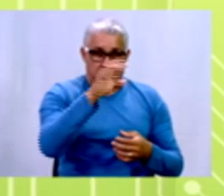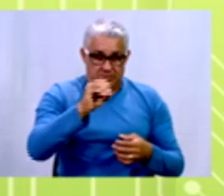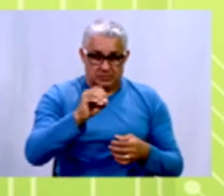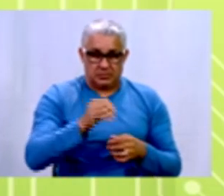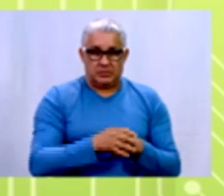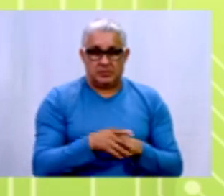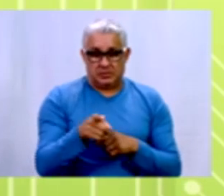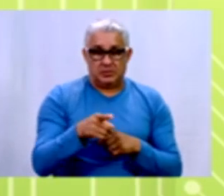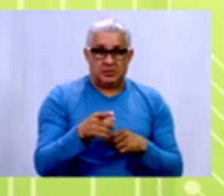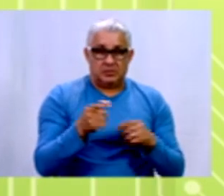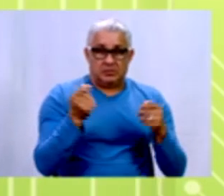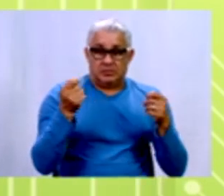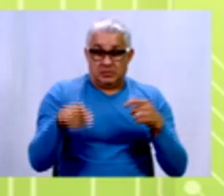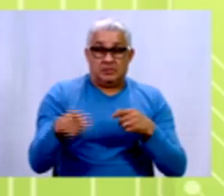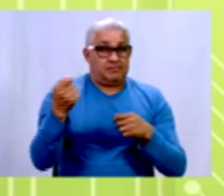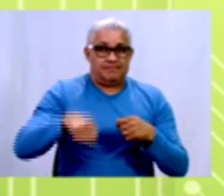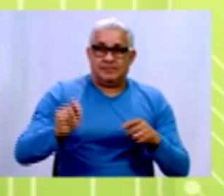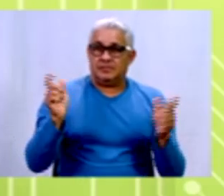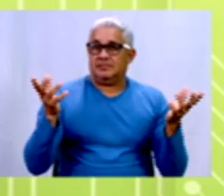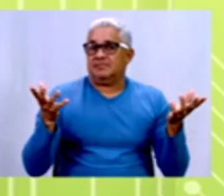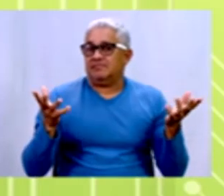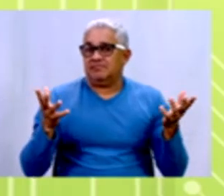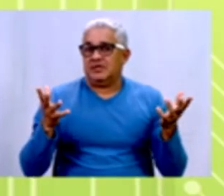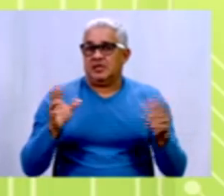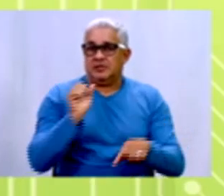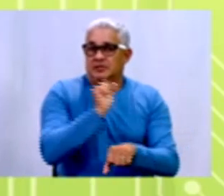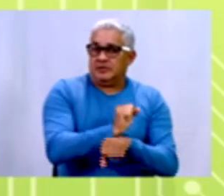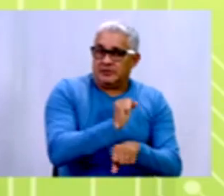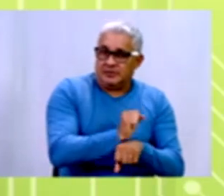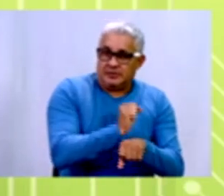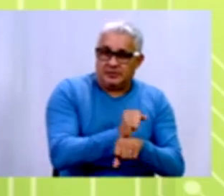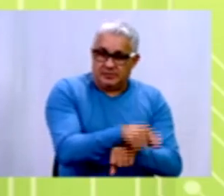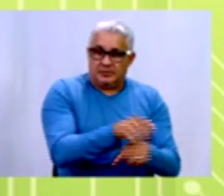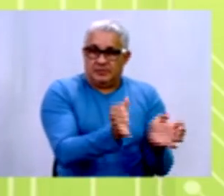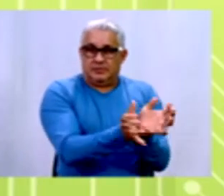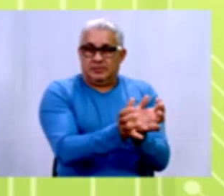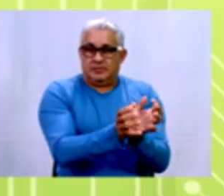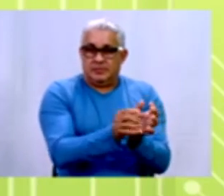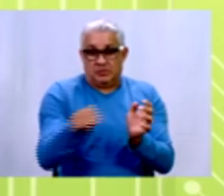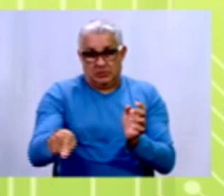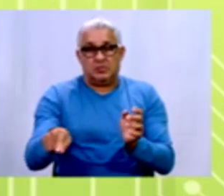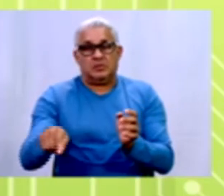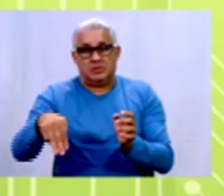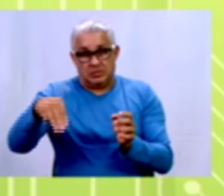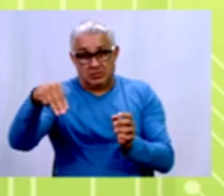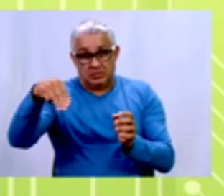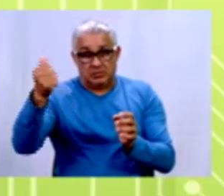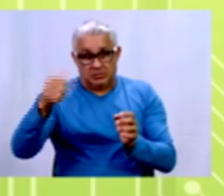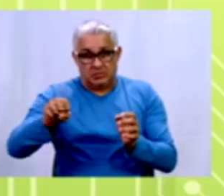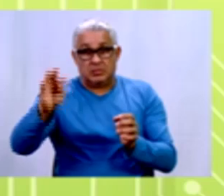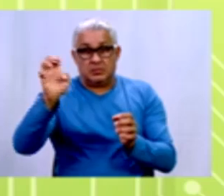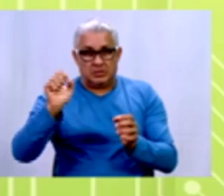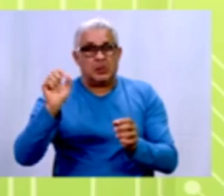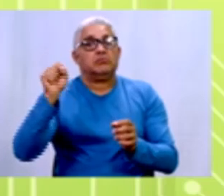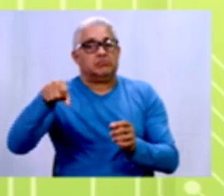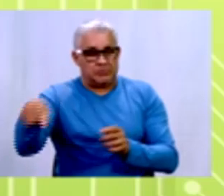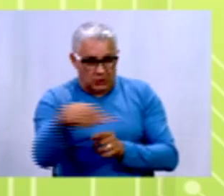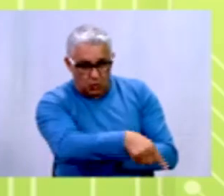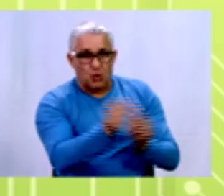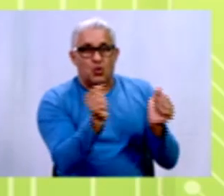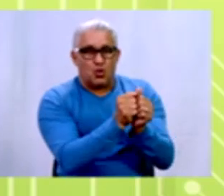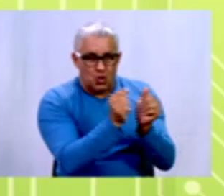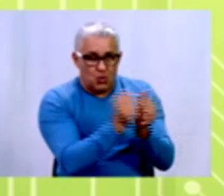ele necessariamente não tem que estar ali parado junto com o time. O Scrum Master não. O Scrum Master sim, ele está ali junto com o